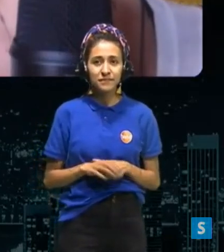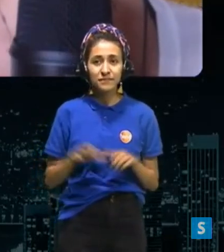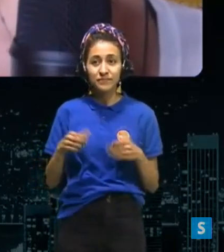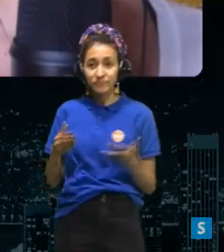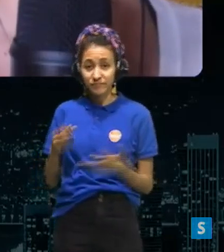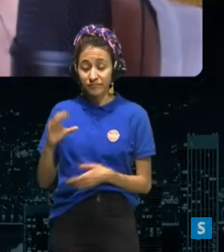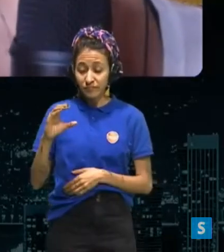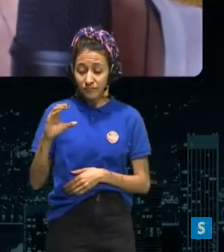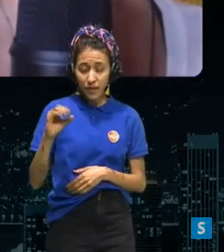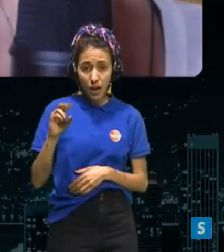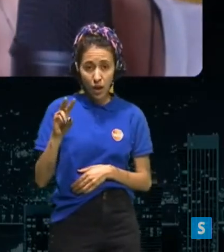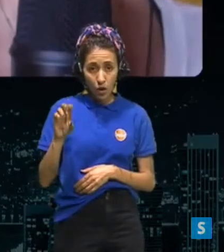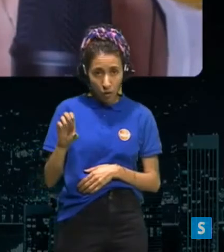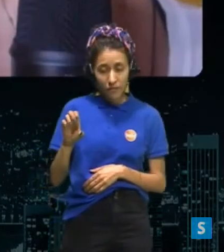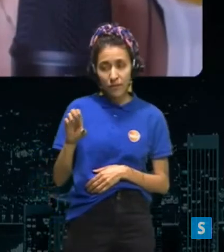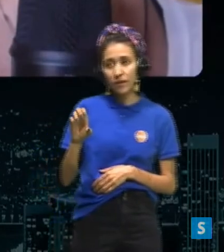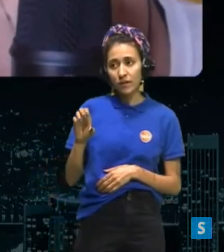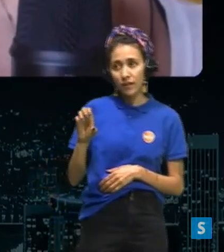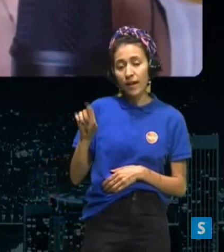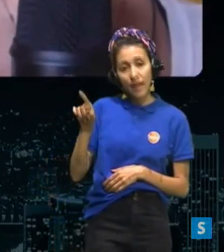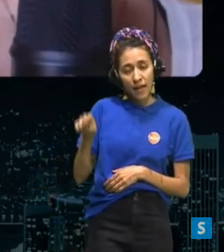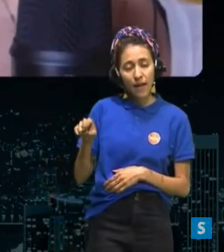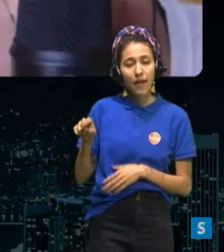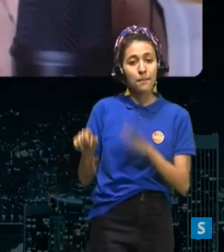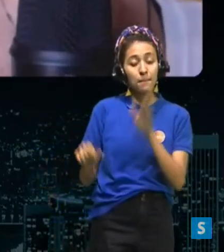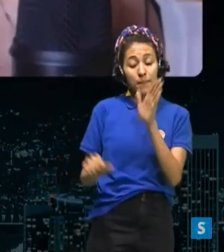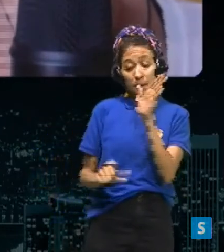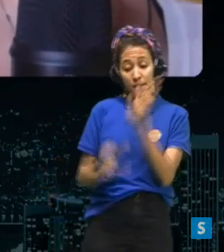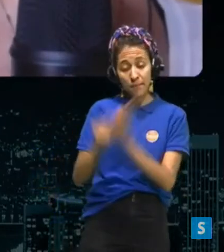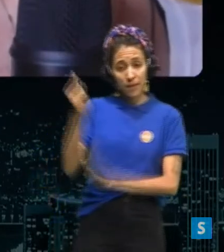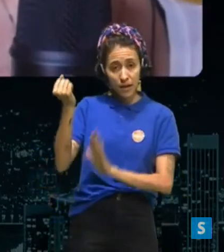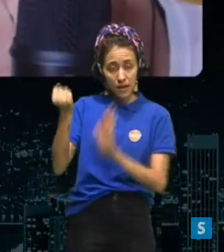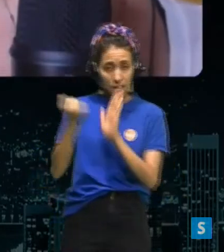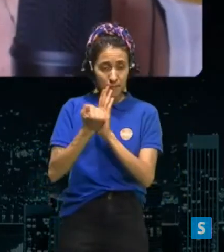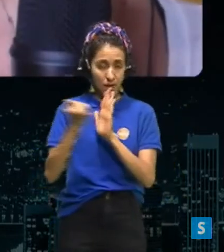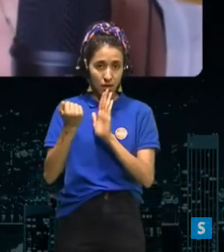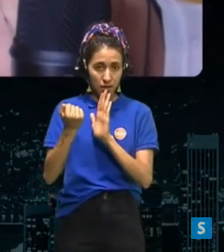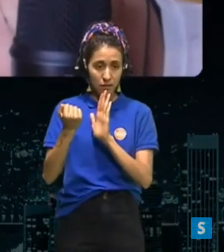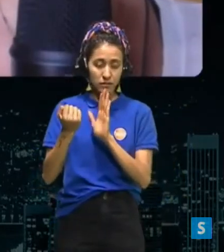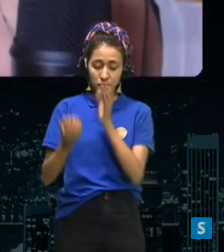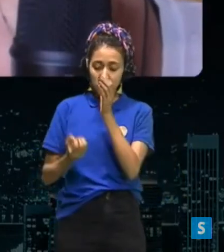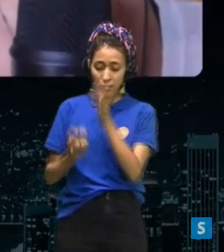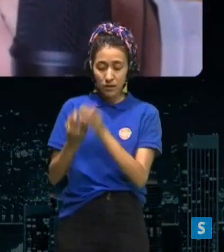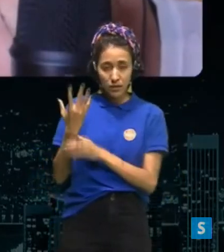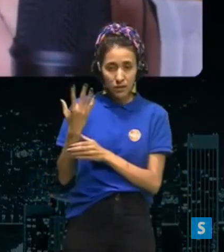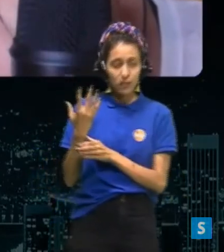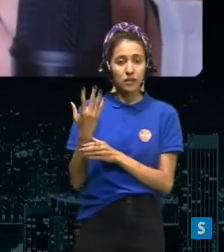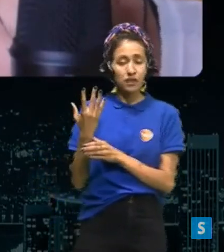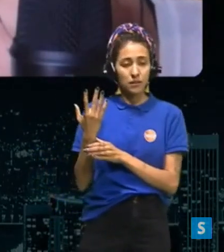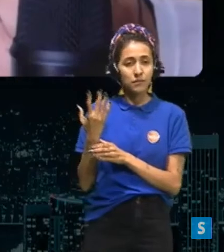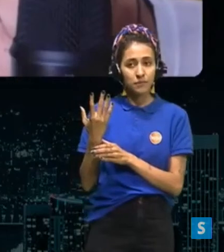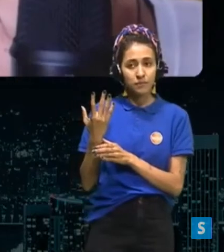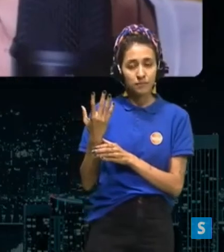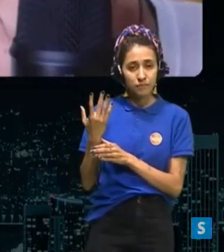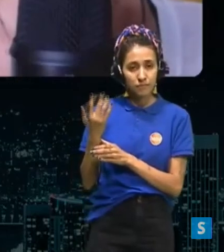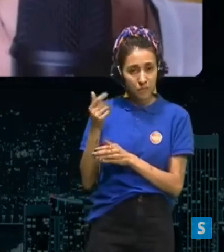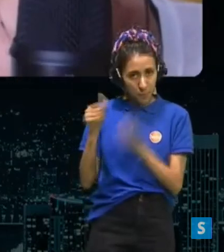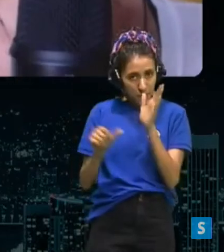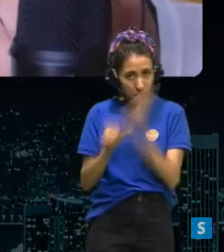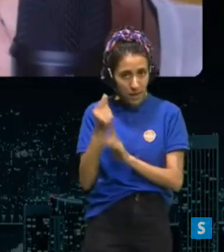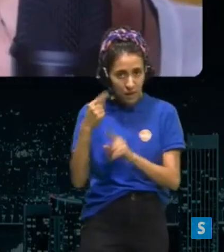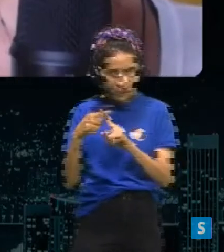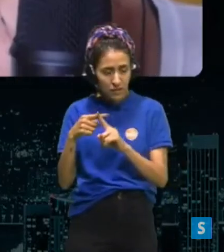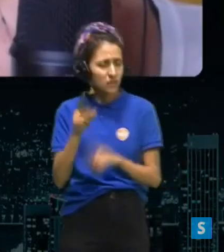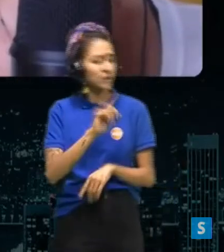couve um ótimo exemplo o couve a primeira fundador que vocês estão apoiando não a gente